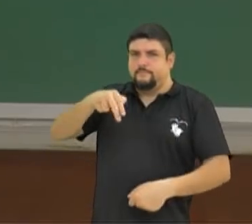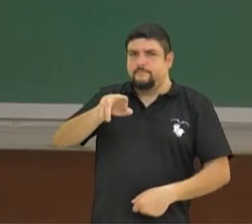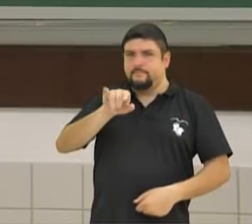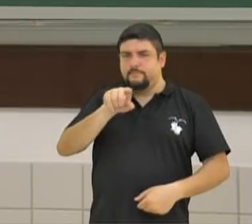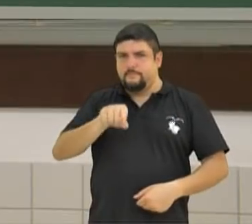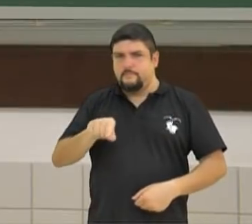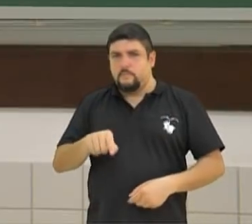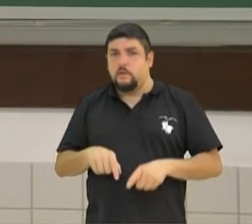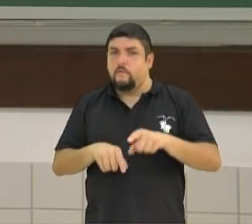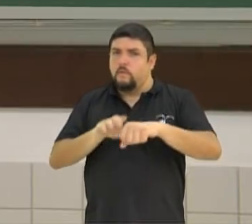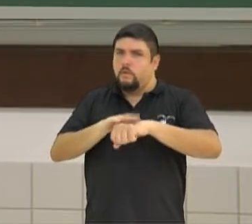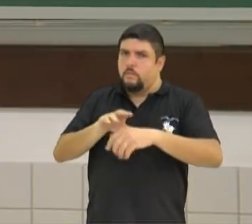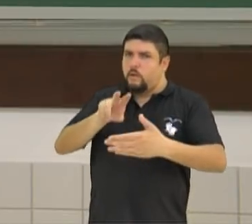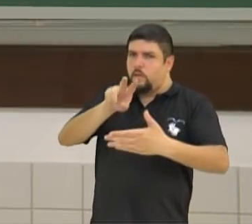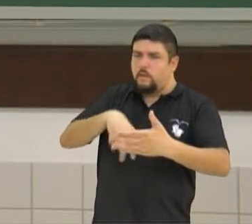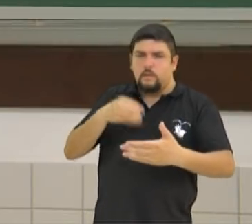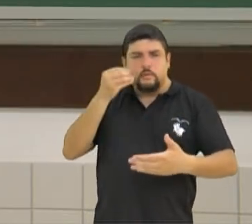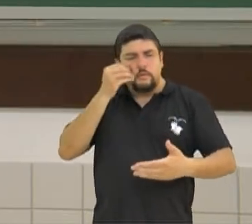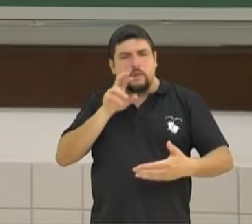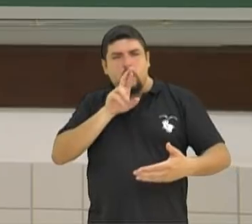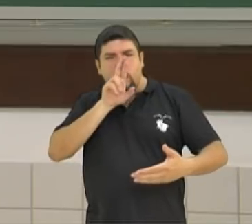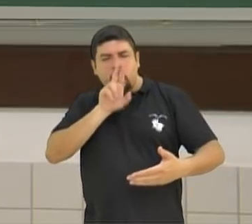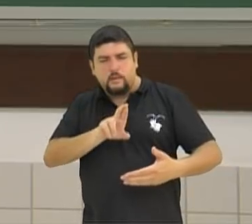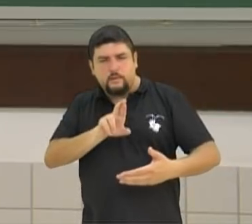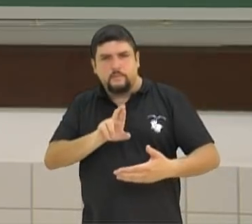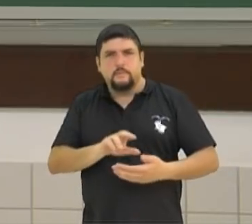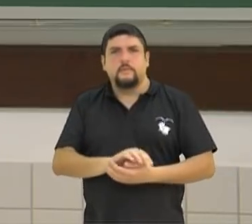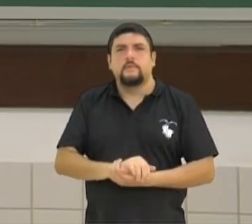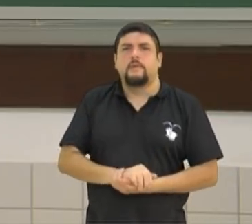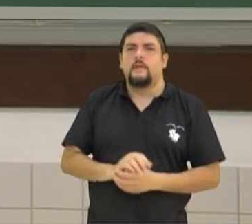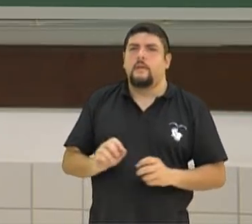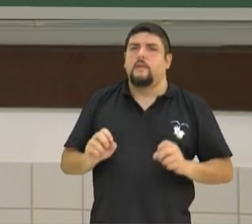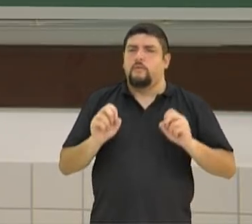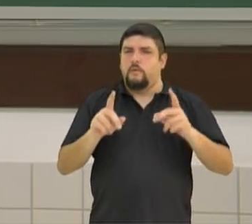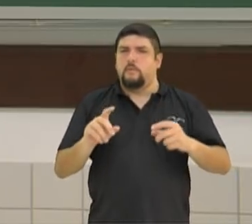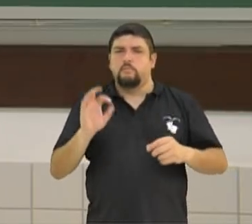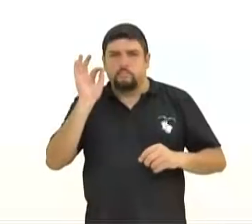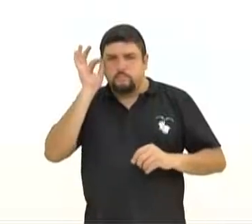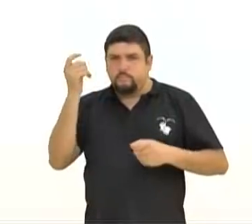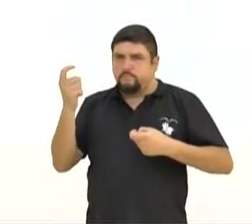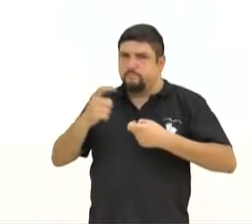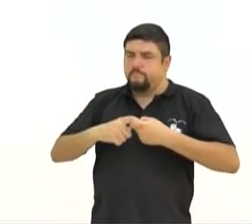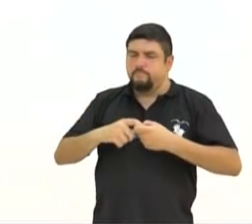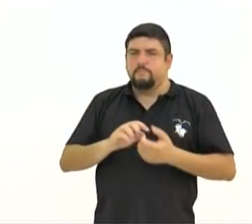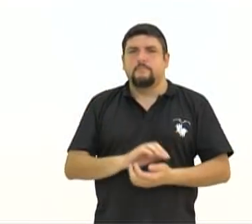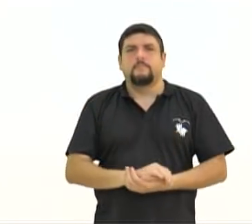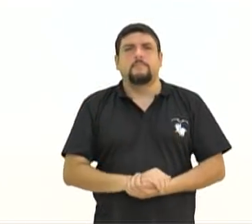vocês agora ler e tentar assinalar uma das alternativas. E na sequência a gente verifica.